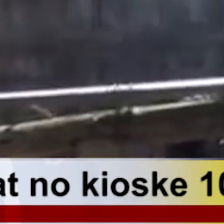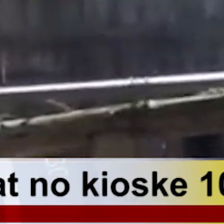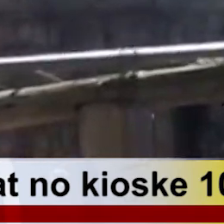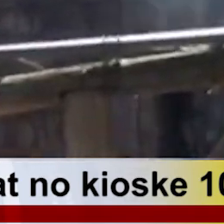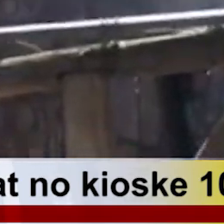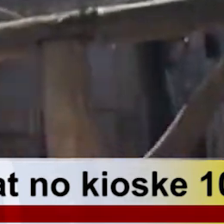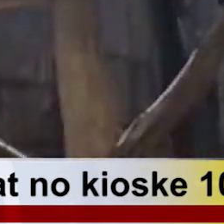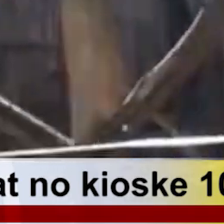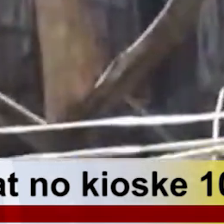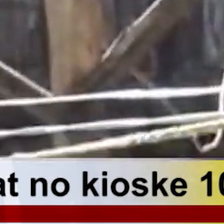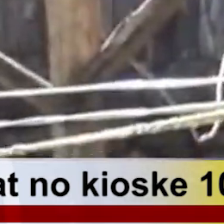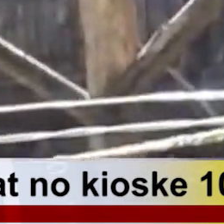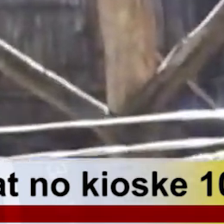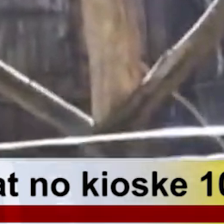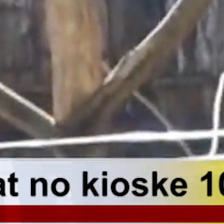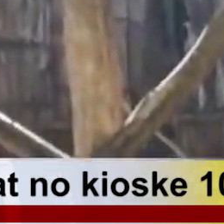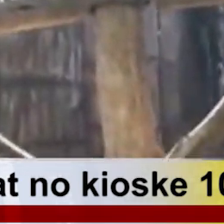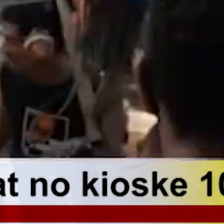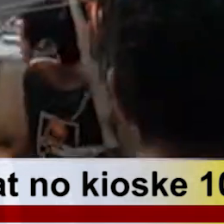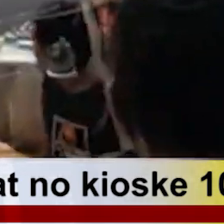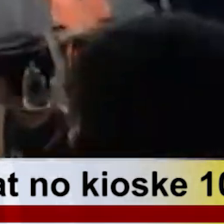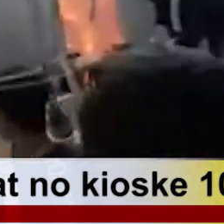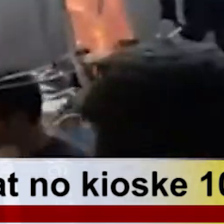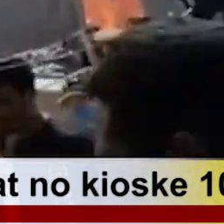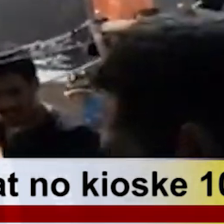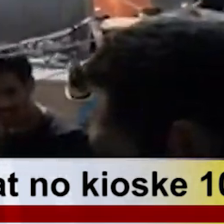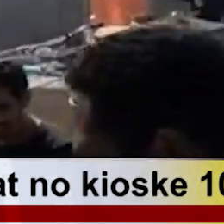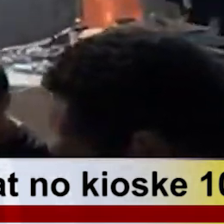Ai hang mutuk umahat no kioske senulu iha mobise.